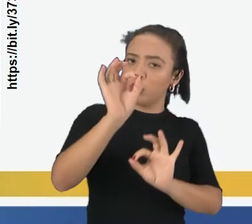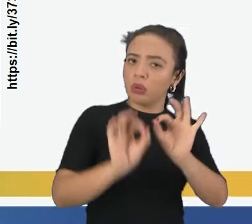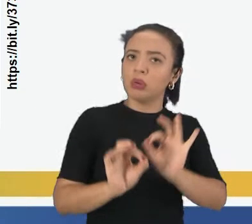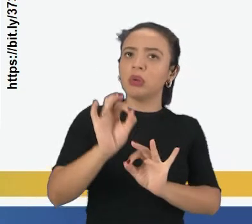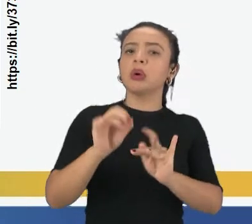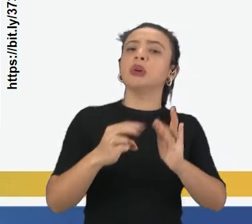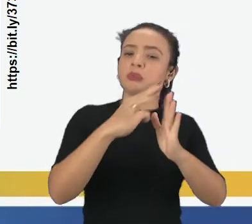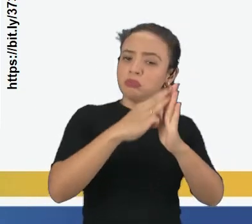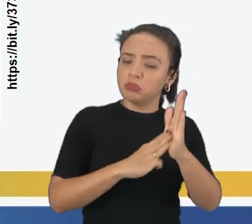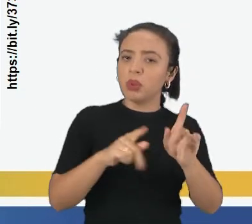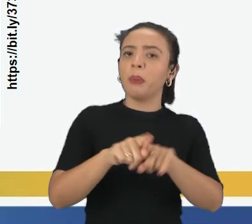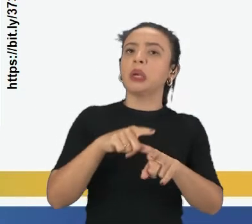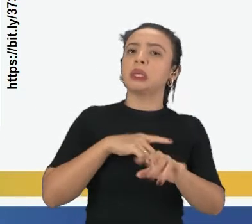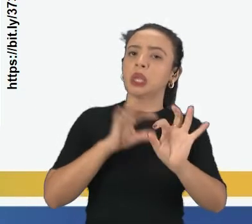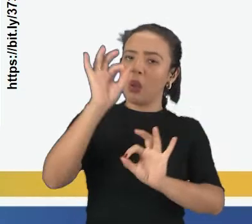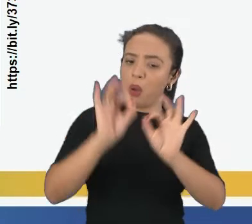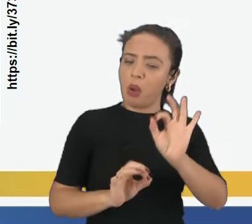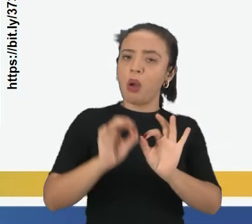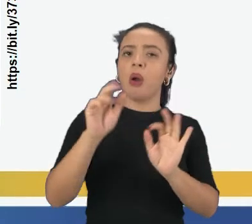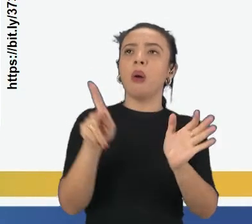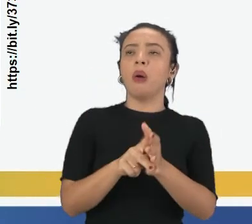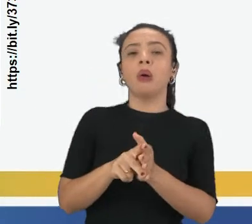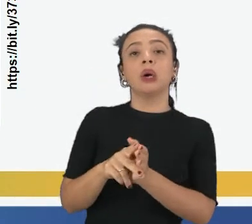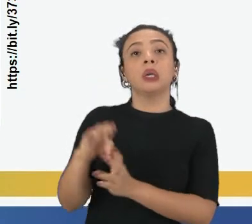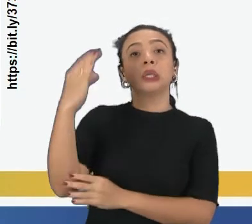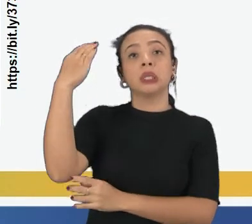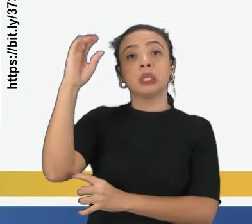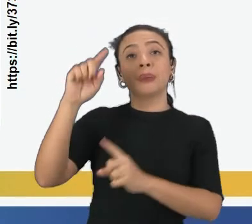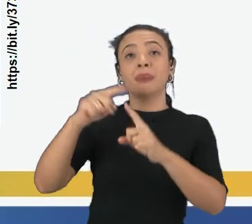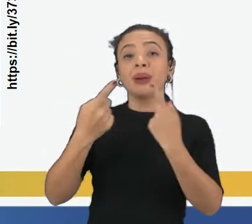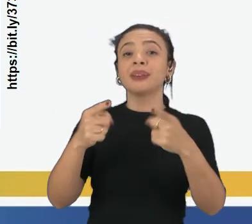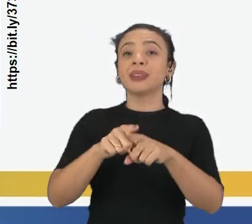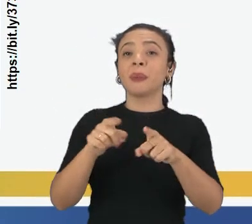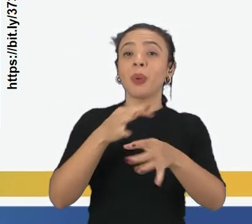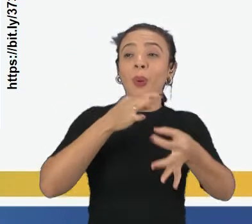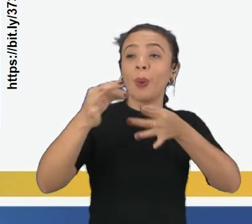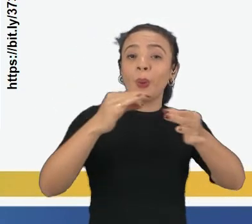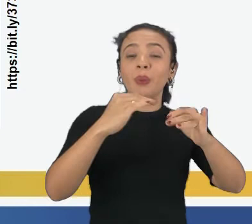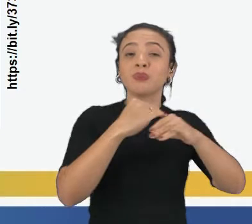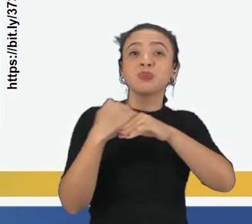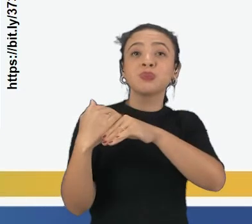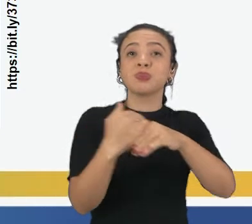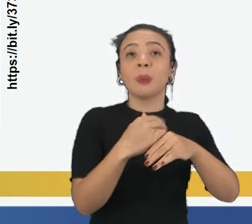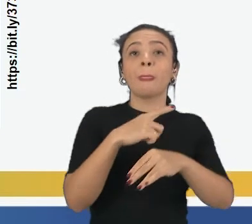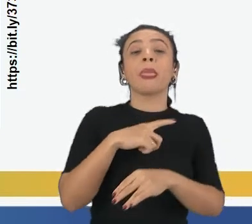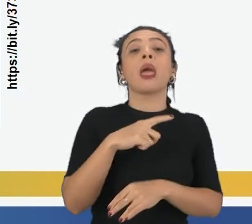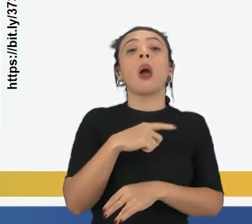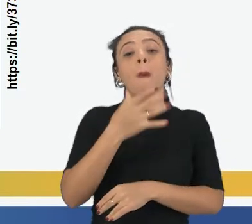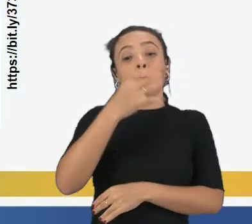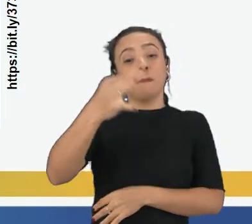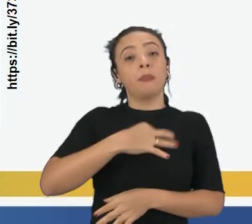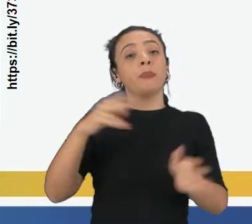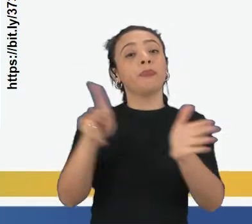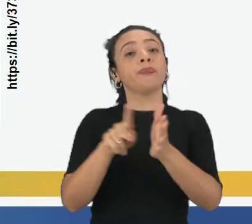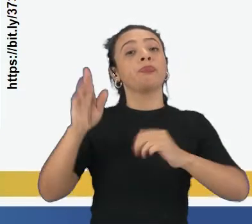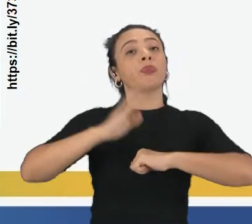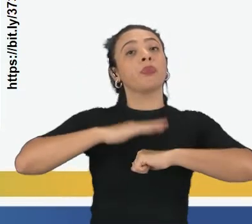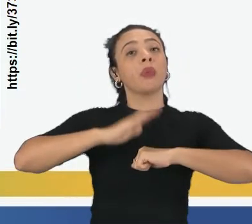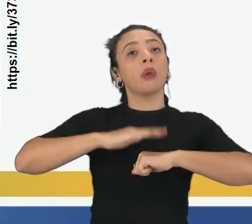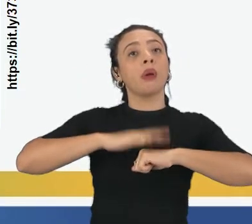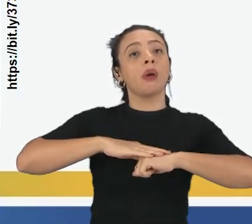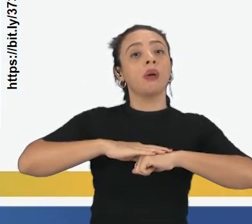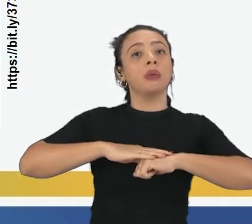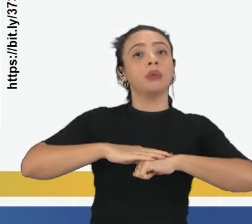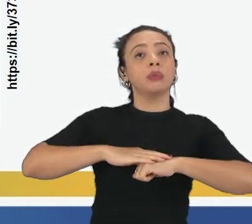têm Rigor científico mas também pelo senso comum utiliza-se de perspectiva as próprias de Cada um sem